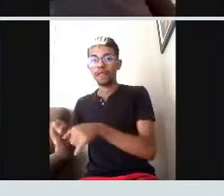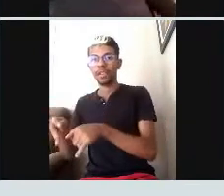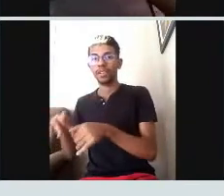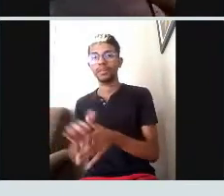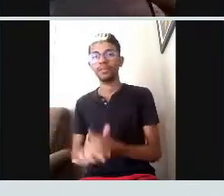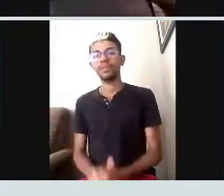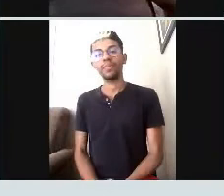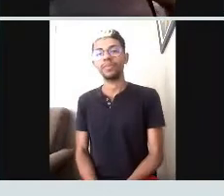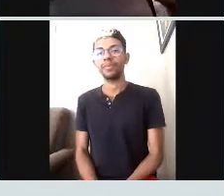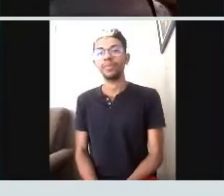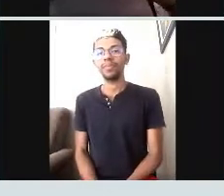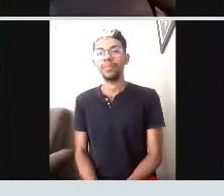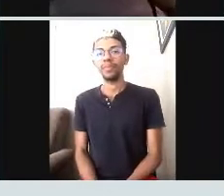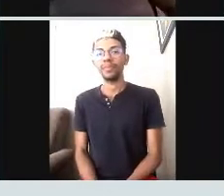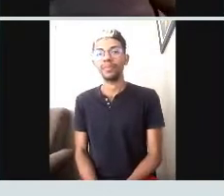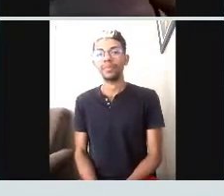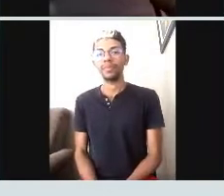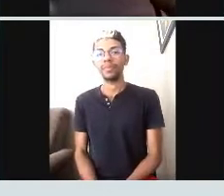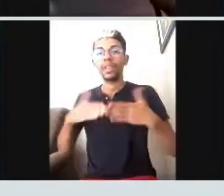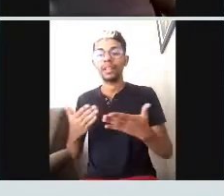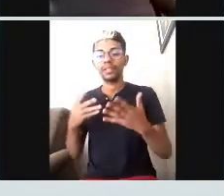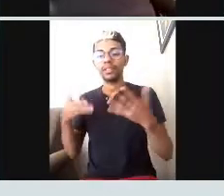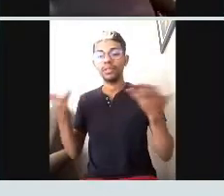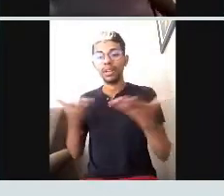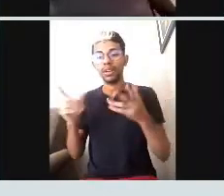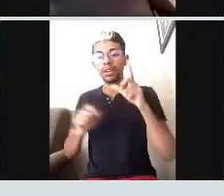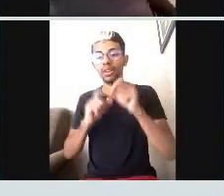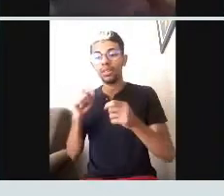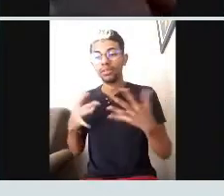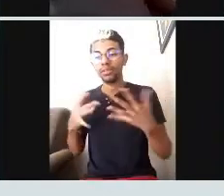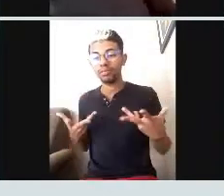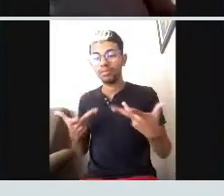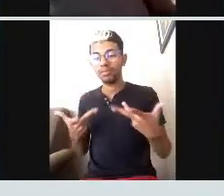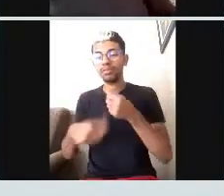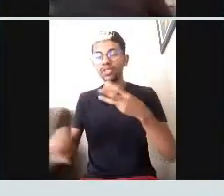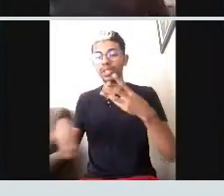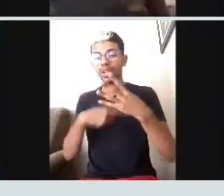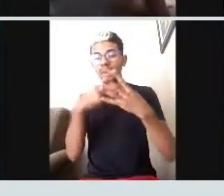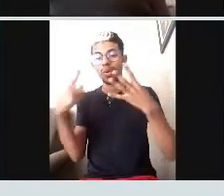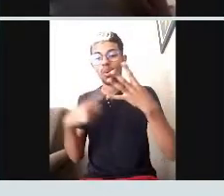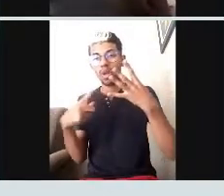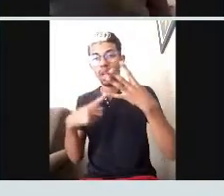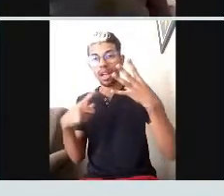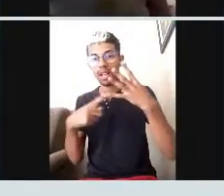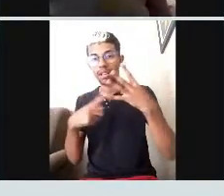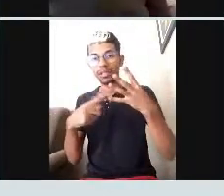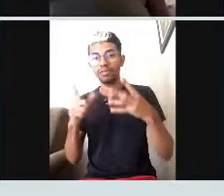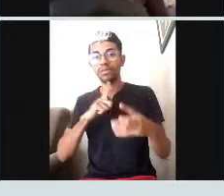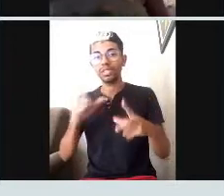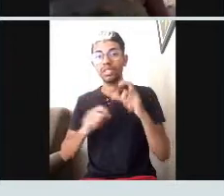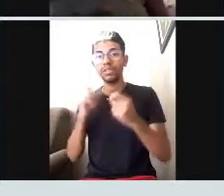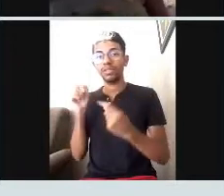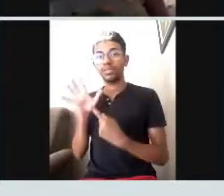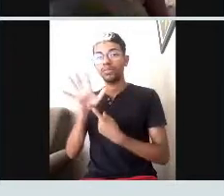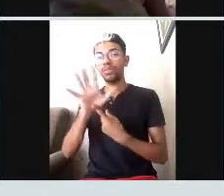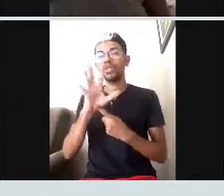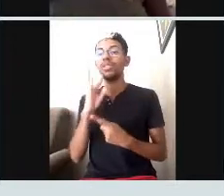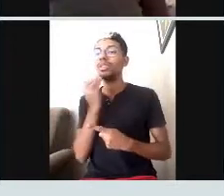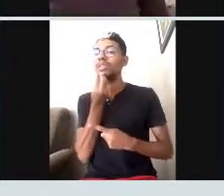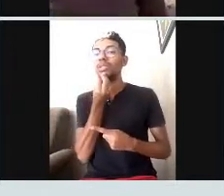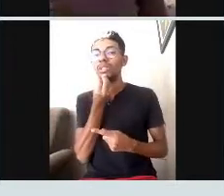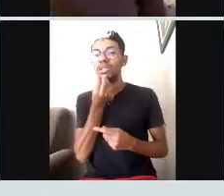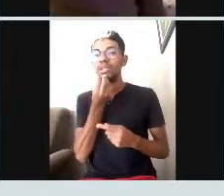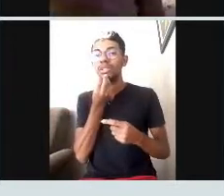Aí a gente passa para a competência 4, né? Onde a gente tem demonstrar conhecimentos dos